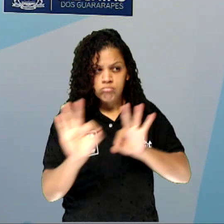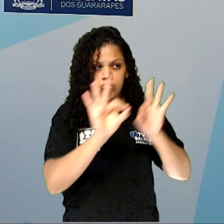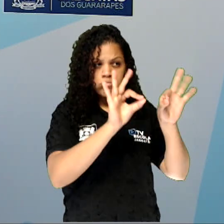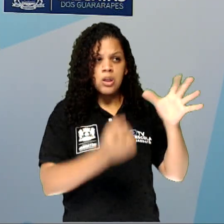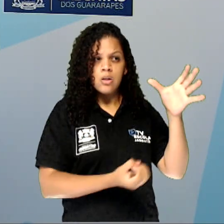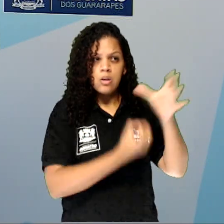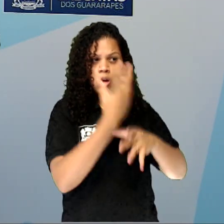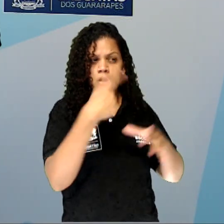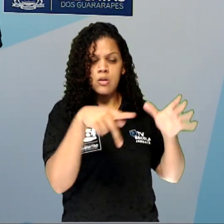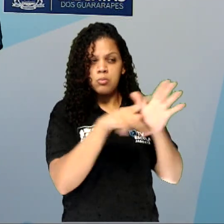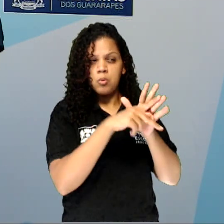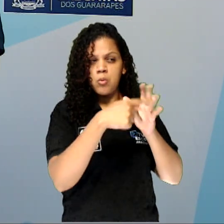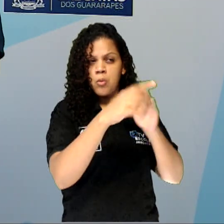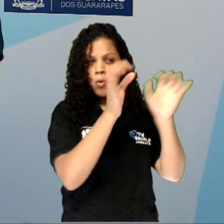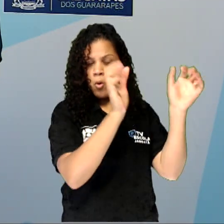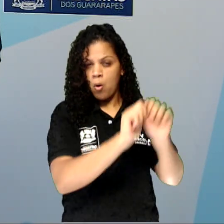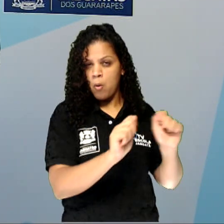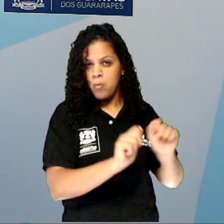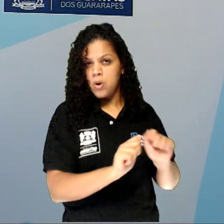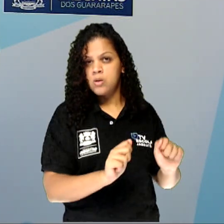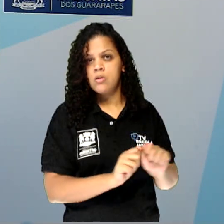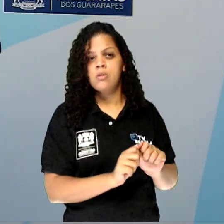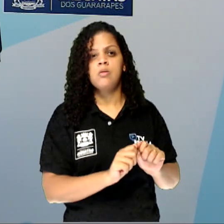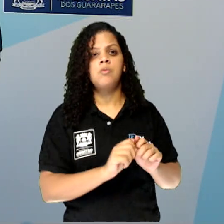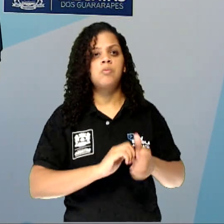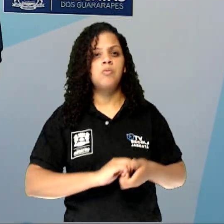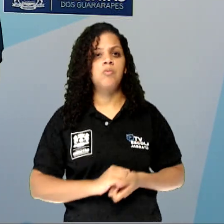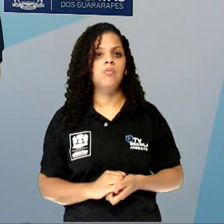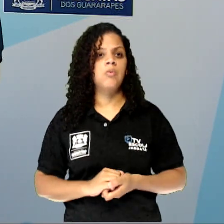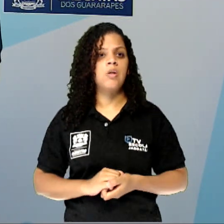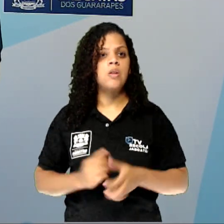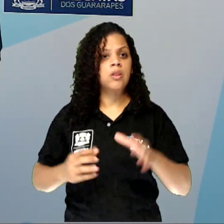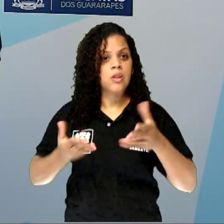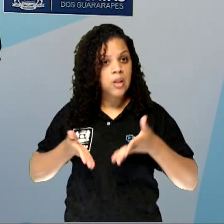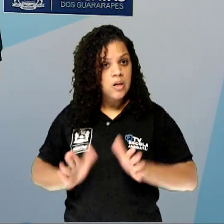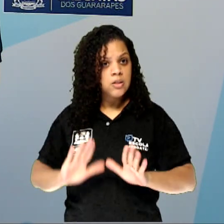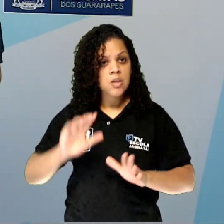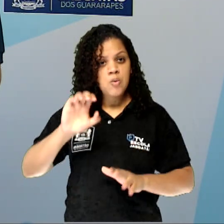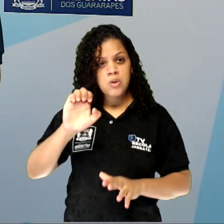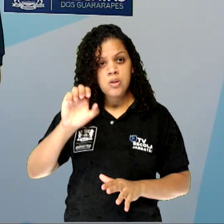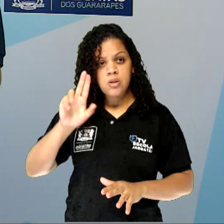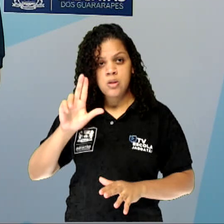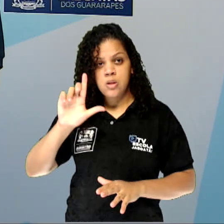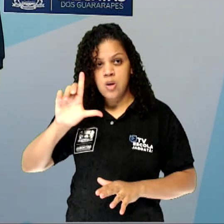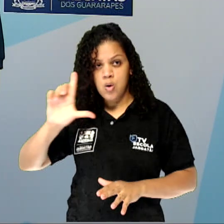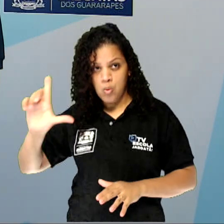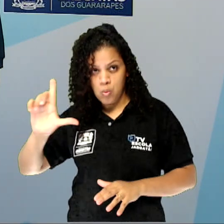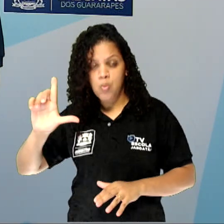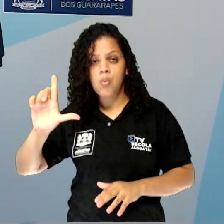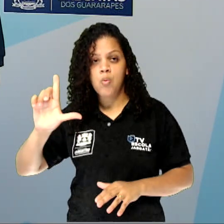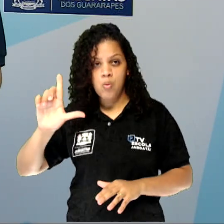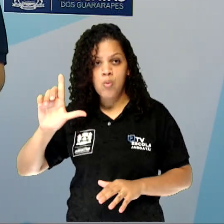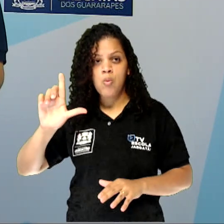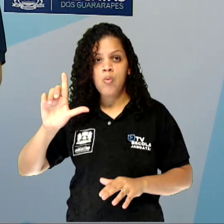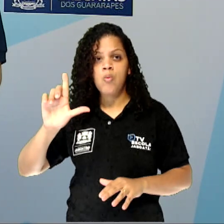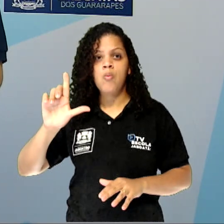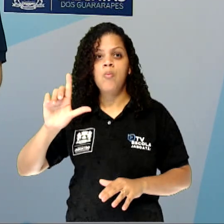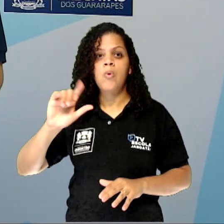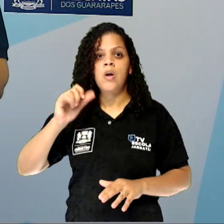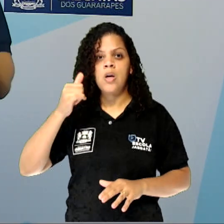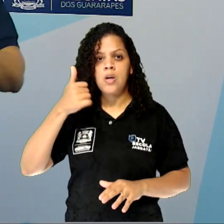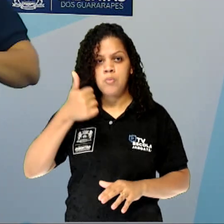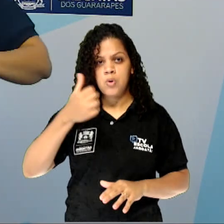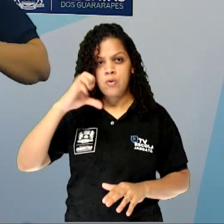nasceu em Seul, na Coreia do Sul, em julho de 1932, né, e faleceu em Miami, Estados Unidos, em